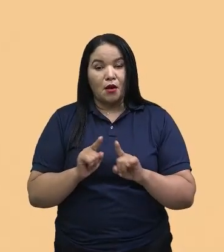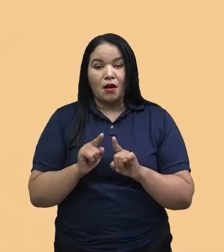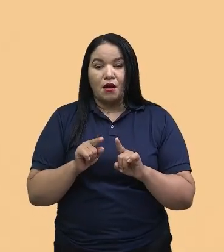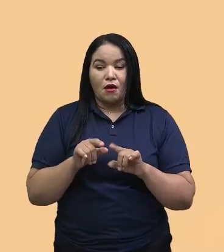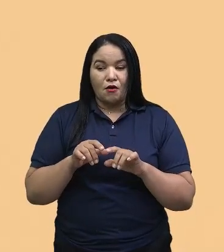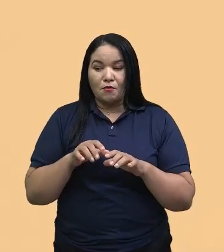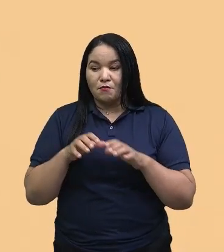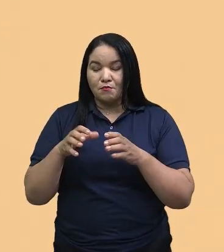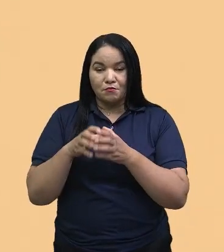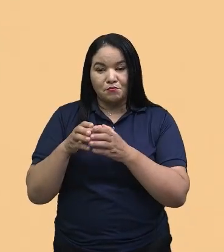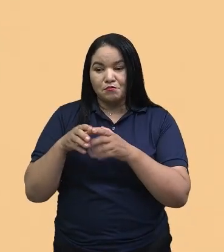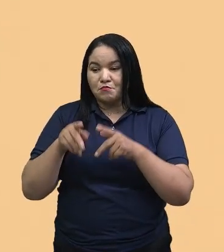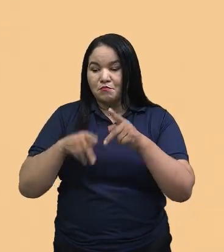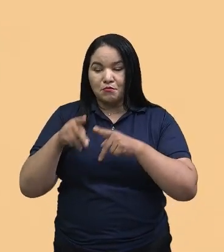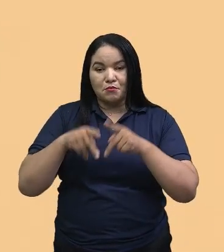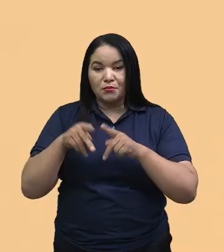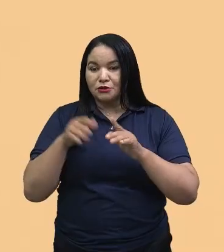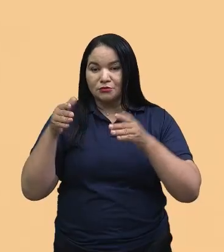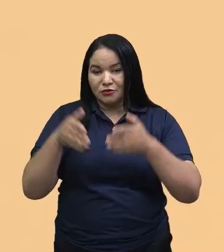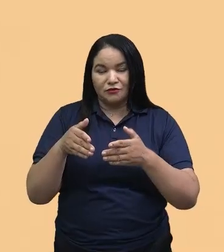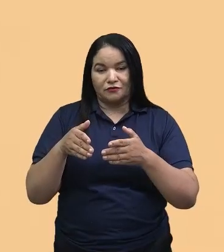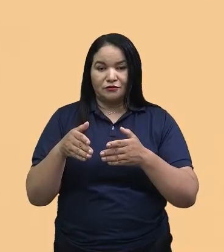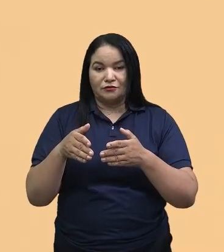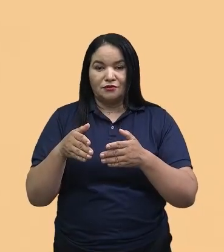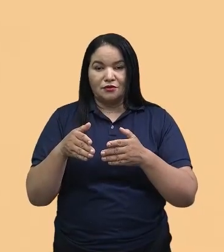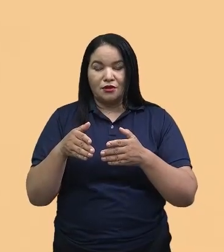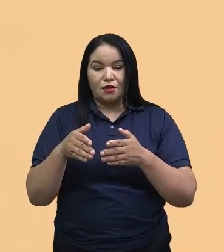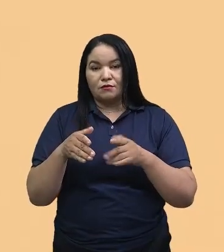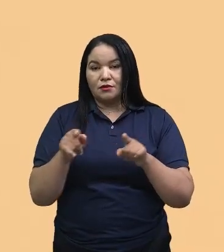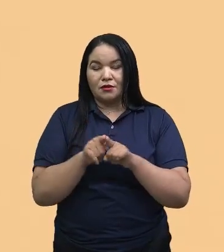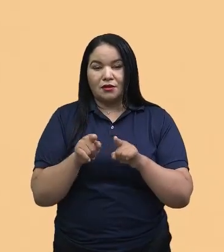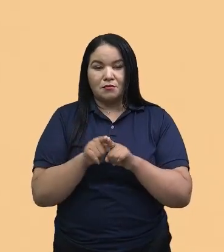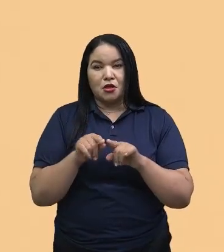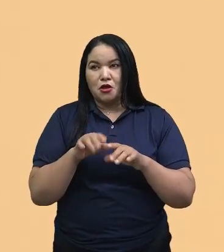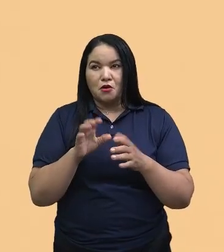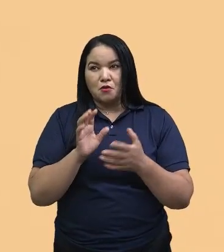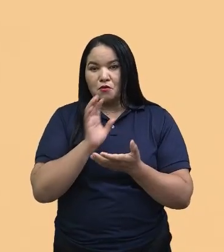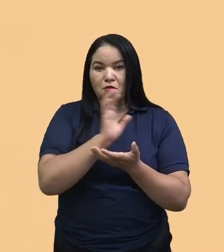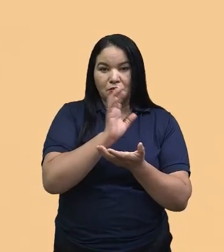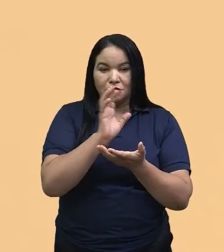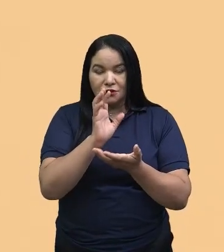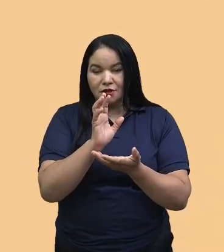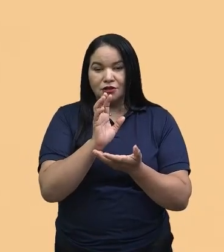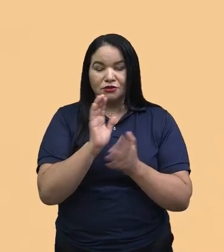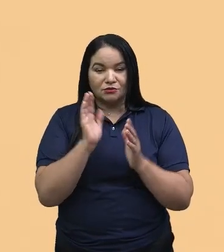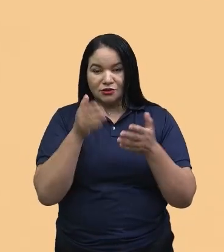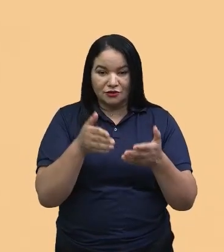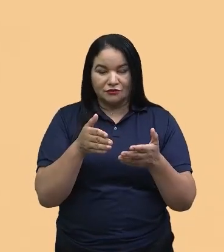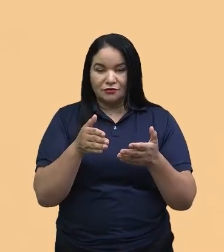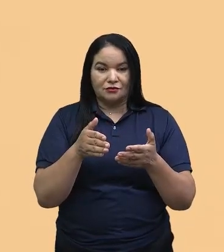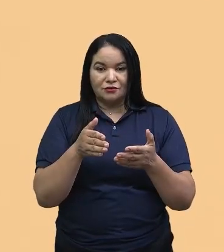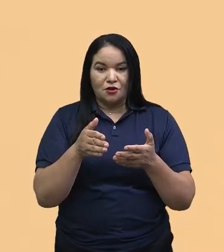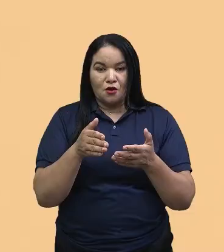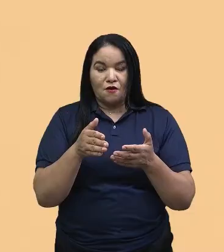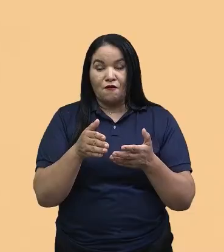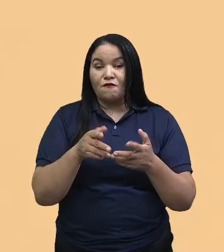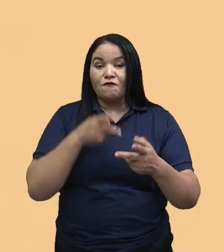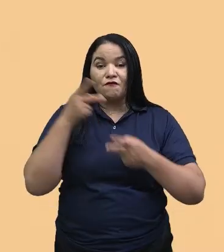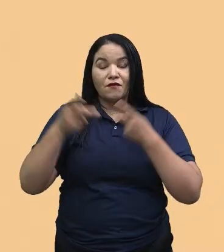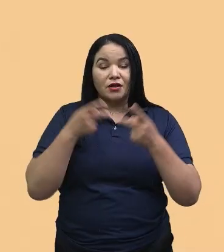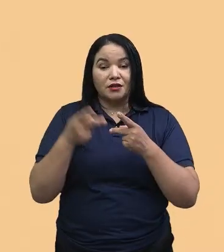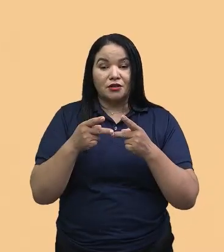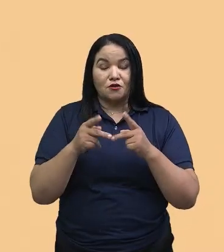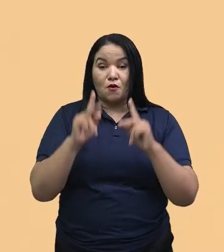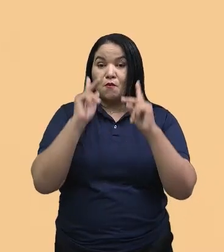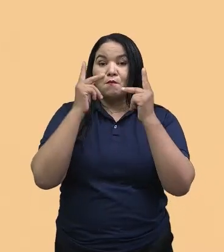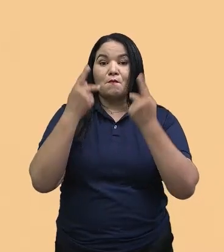povos específicos, né? Não estamos falando de continentes específicos, estamos falando da raça